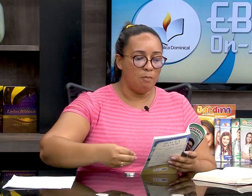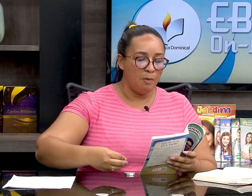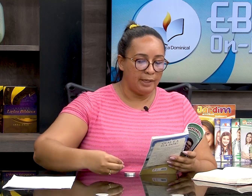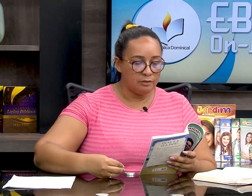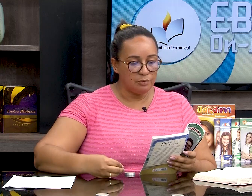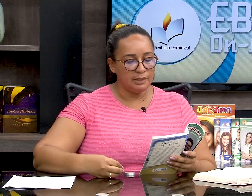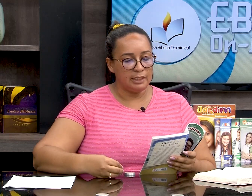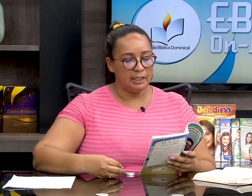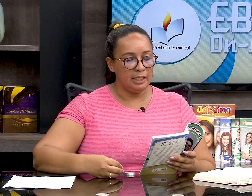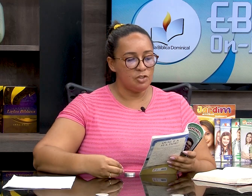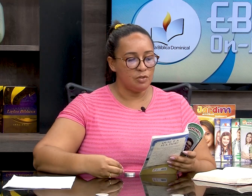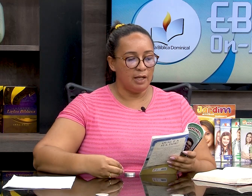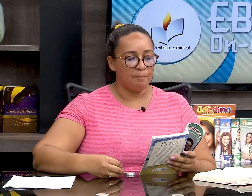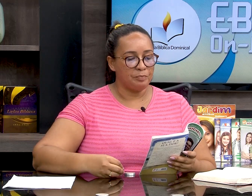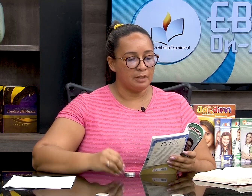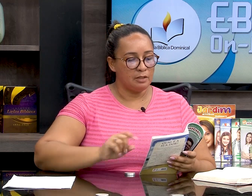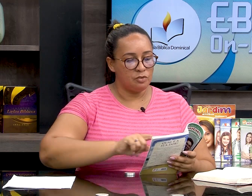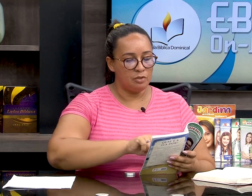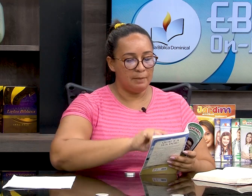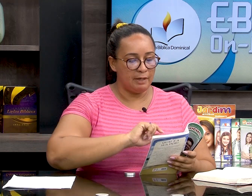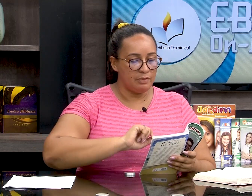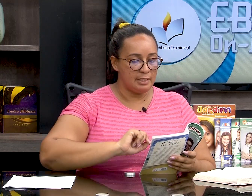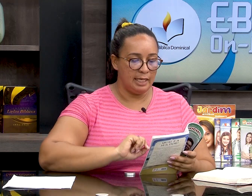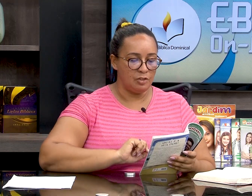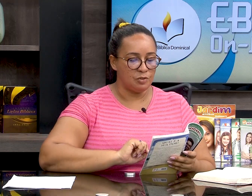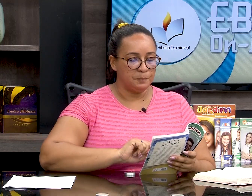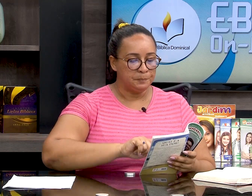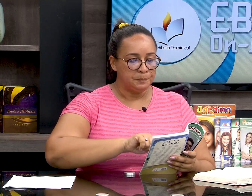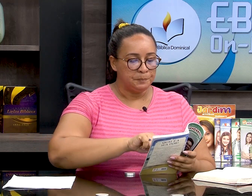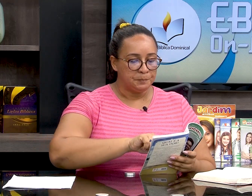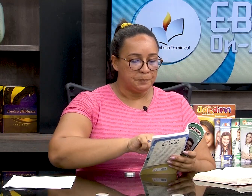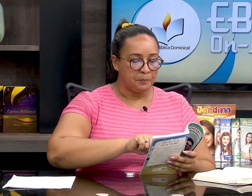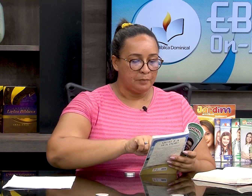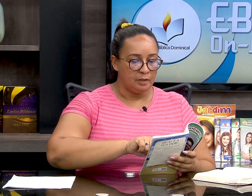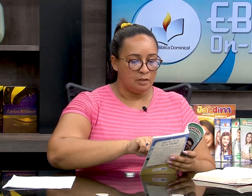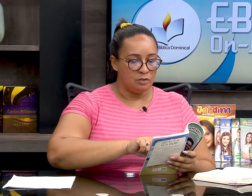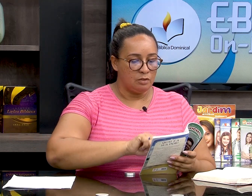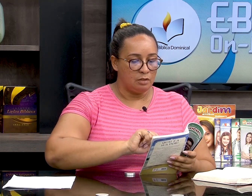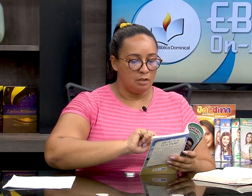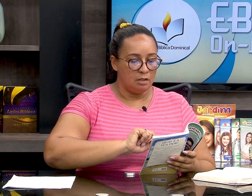vai estar o momento do anticristo olha para vocês